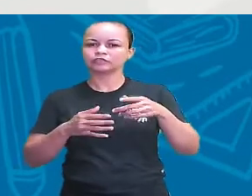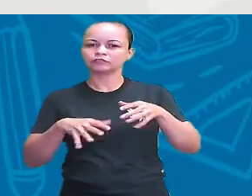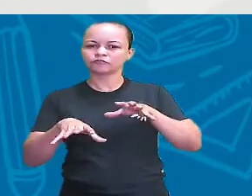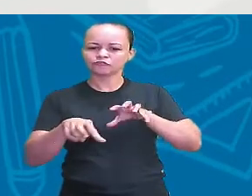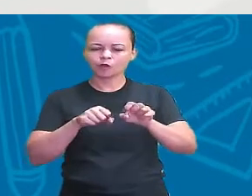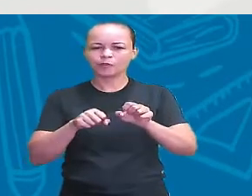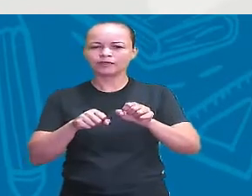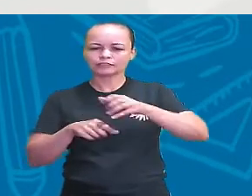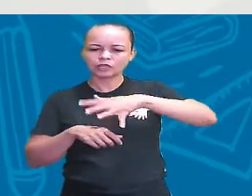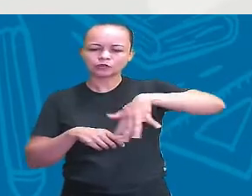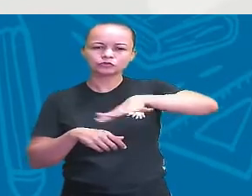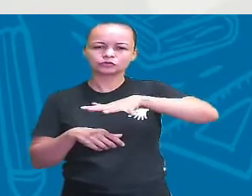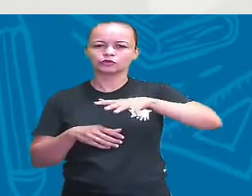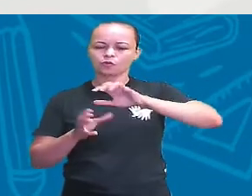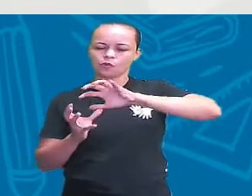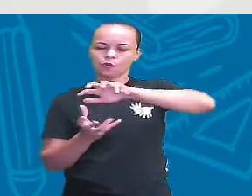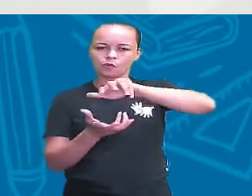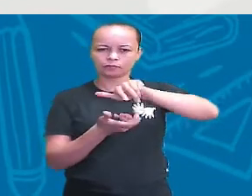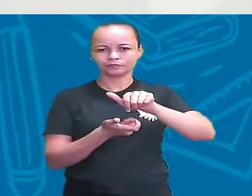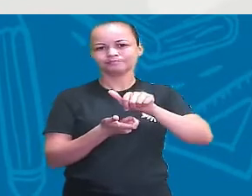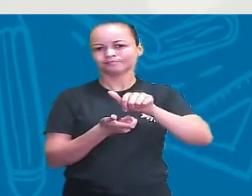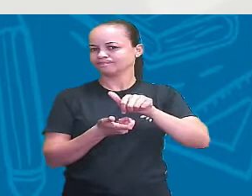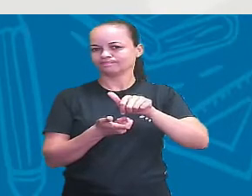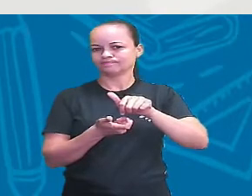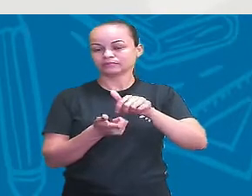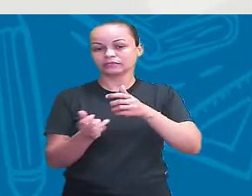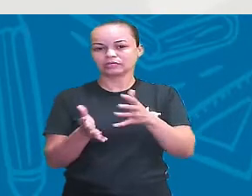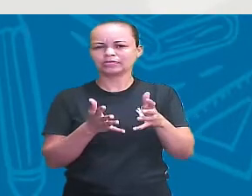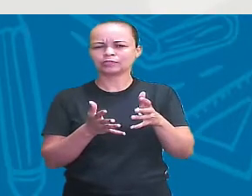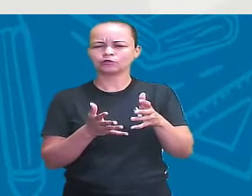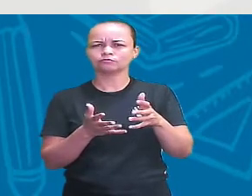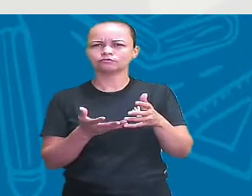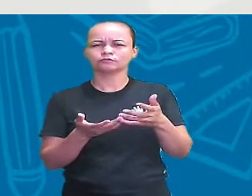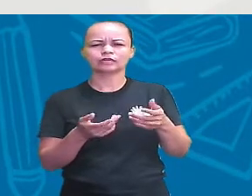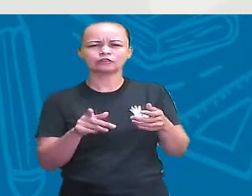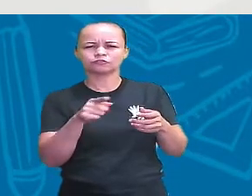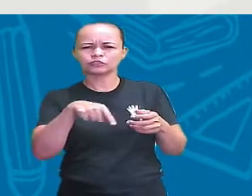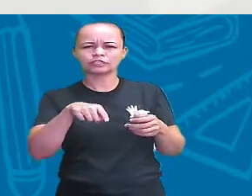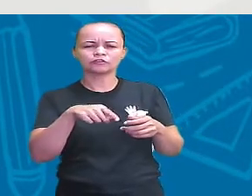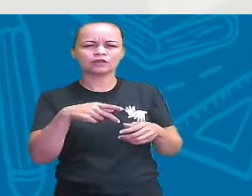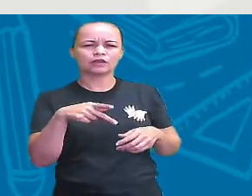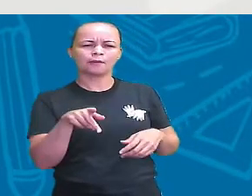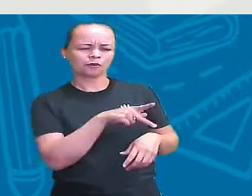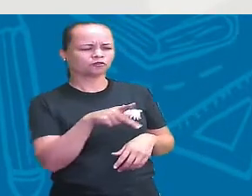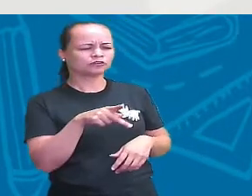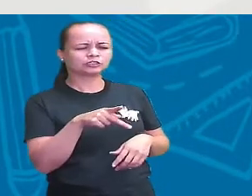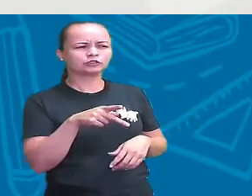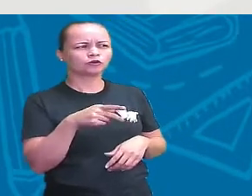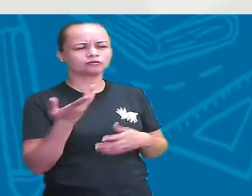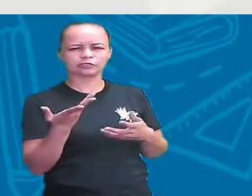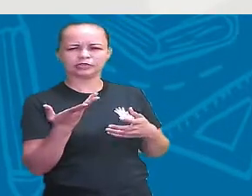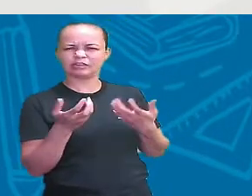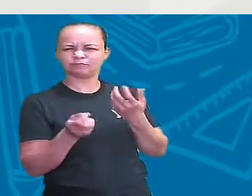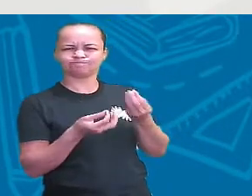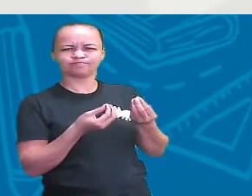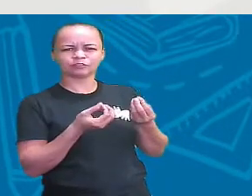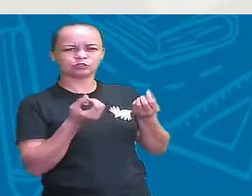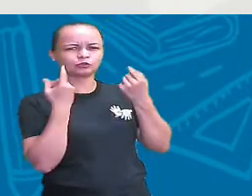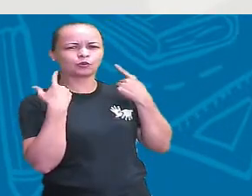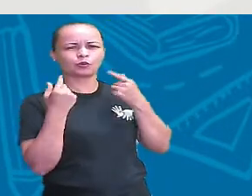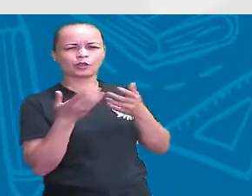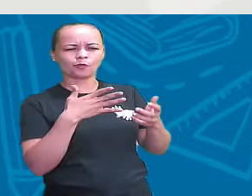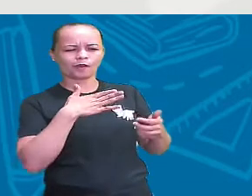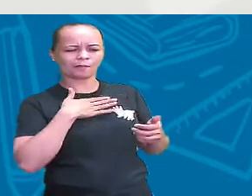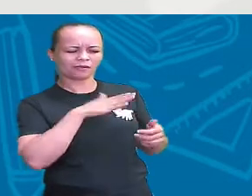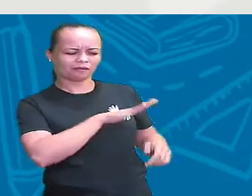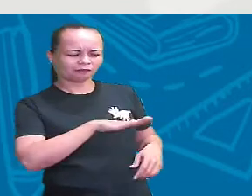geológica, a própria formação do nosso planeta. Eu sei que muitos devem estar dizendo, mas professor, o senhor acabou de destruir toda a minha infância. Mas não se preocupe,